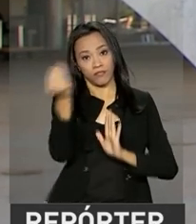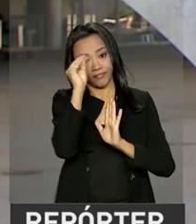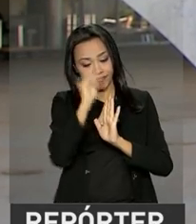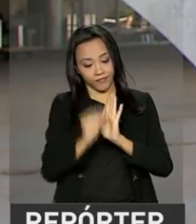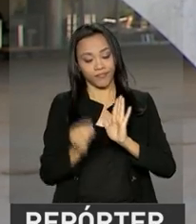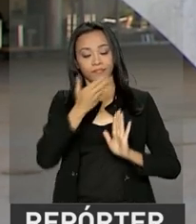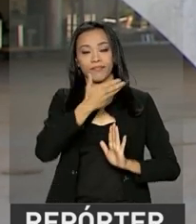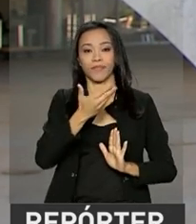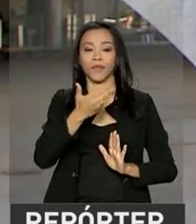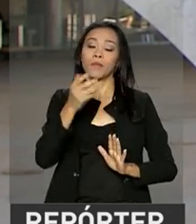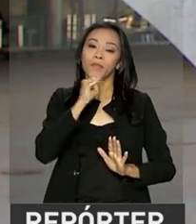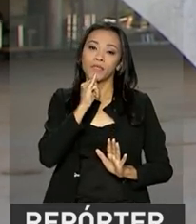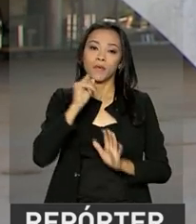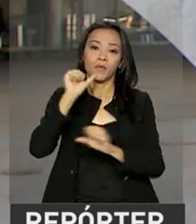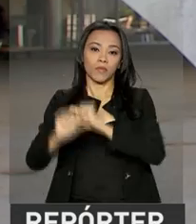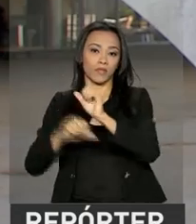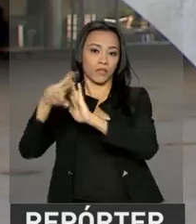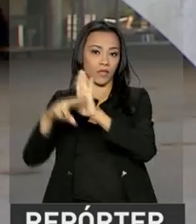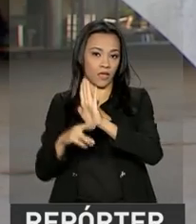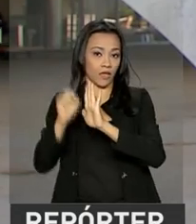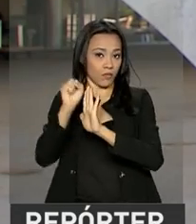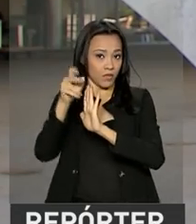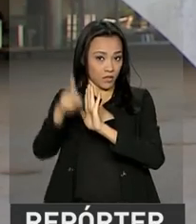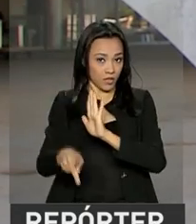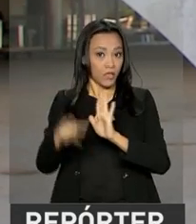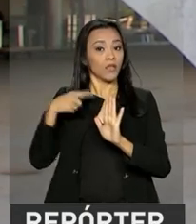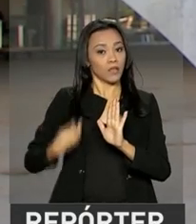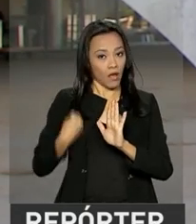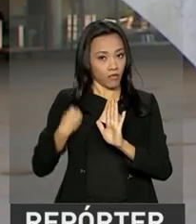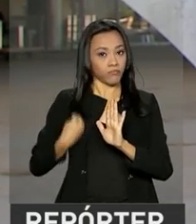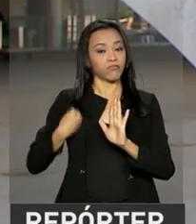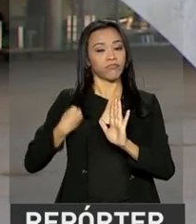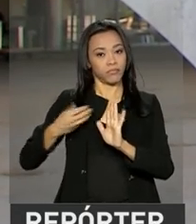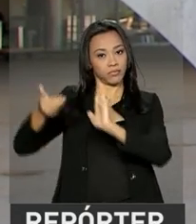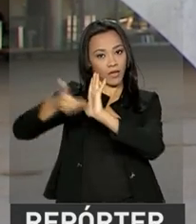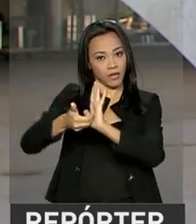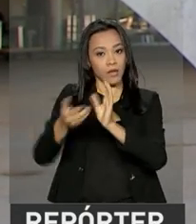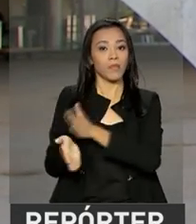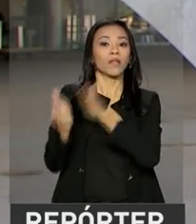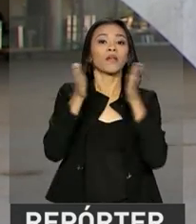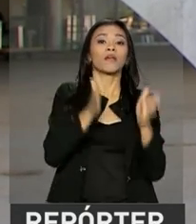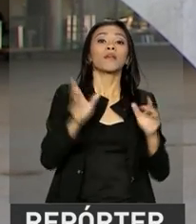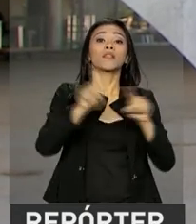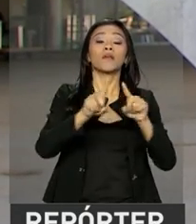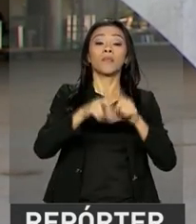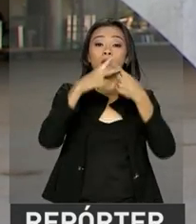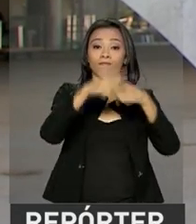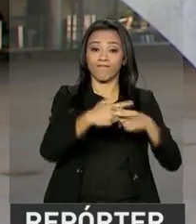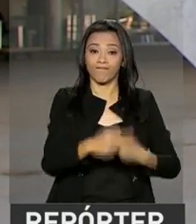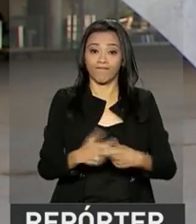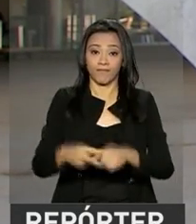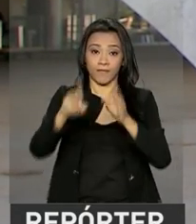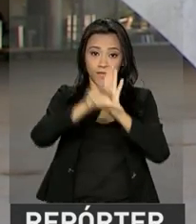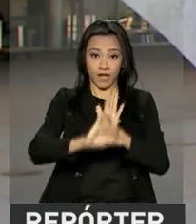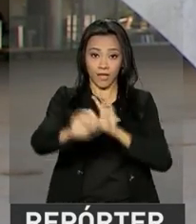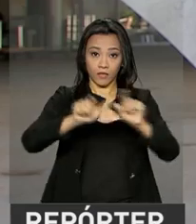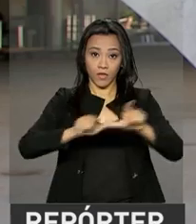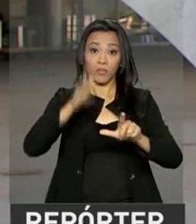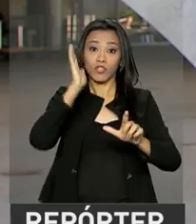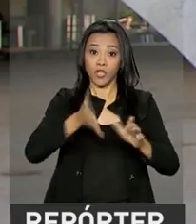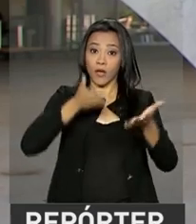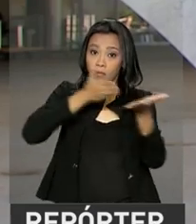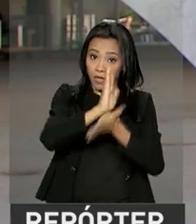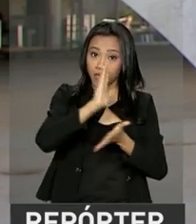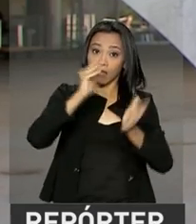pelo governo como a reforma da Previdência que tramita lá na câmara dos deputados e também a modernização da legislação trabalhista que já foi aprovada na